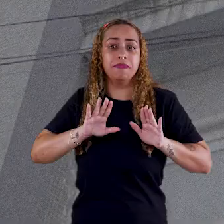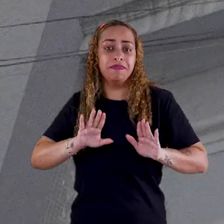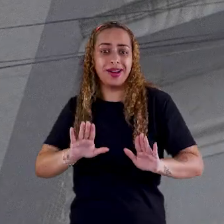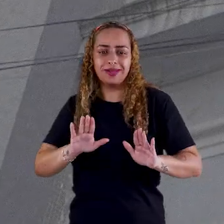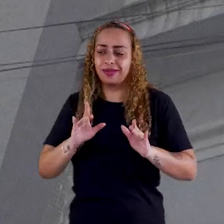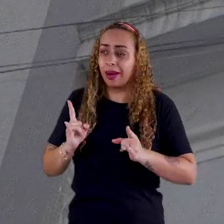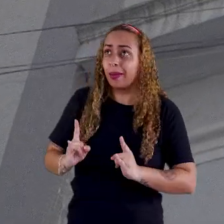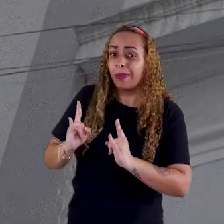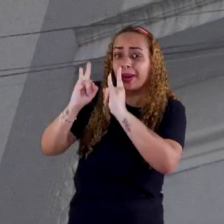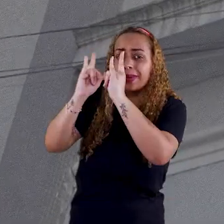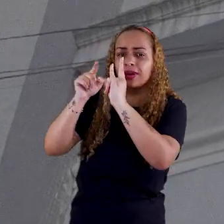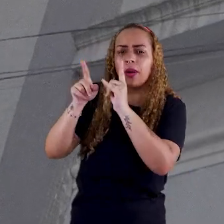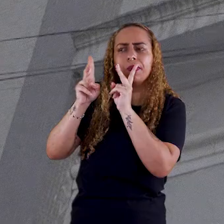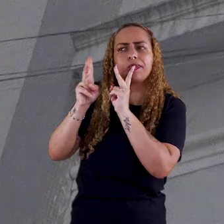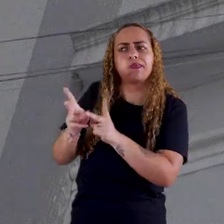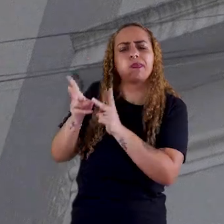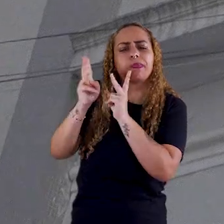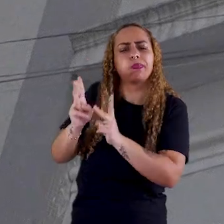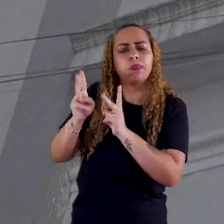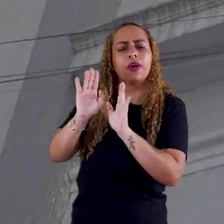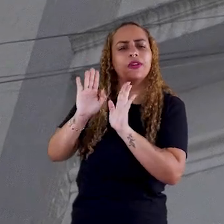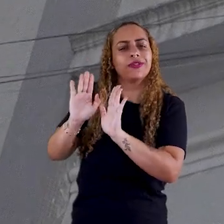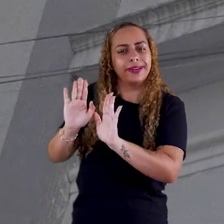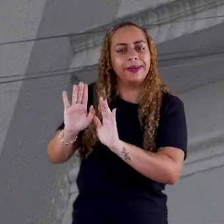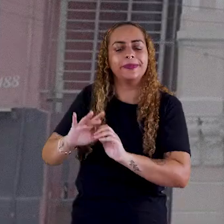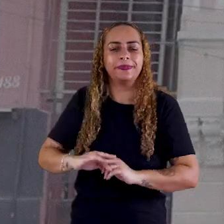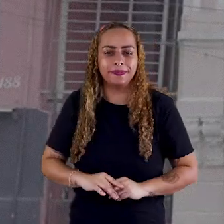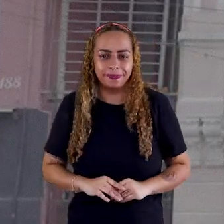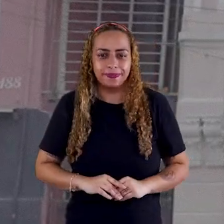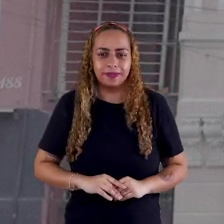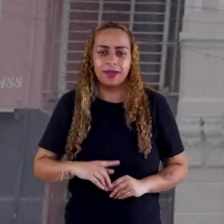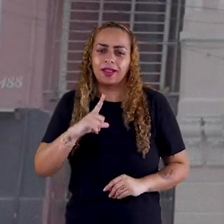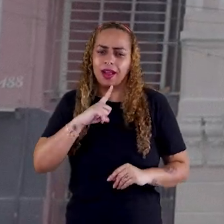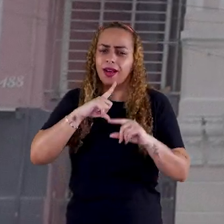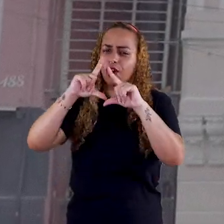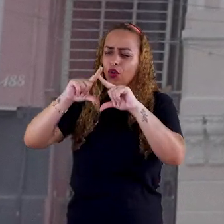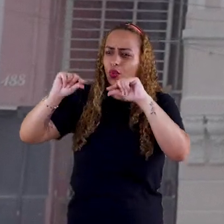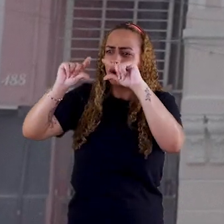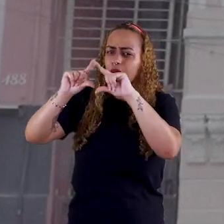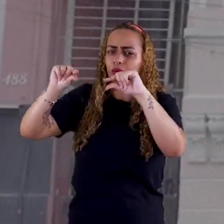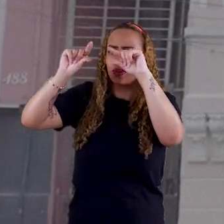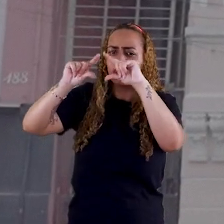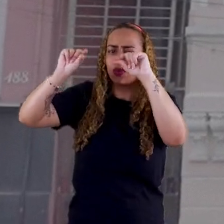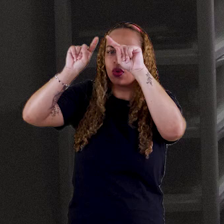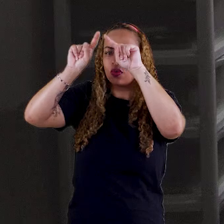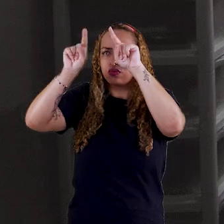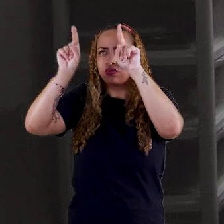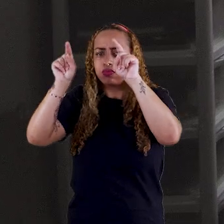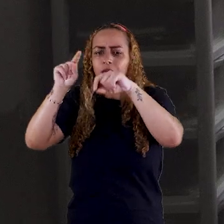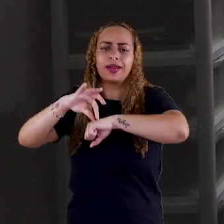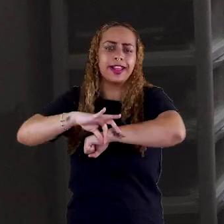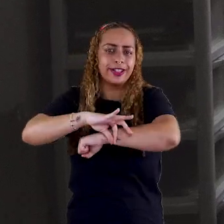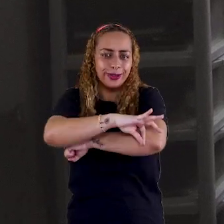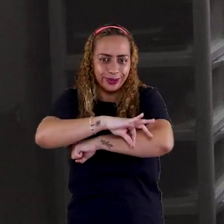esses edifícios que permanecem, né? E são normalmente super ornamentados, né?